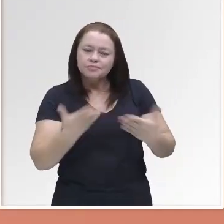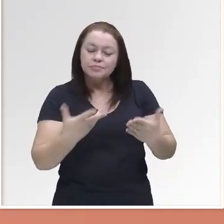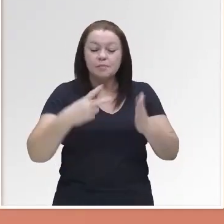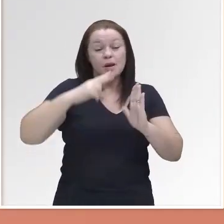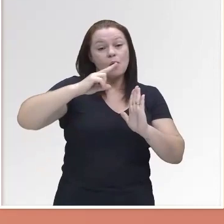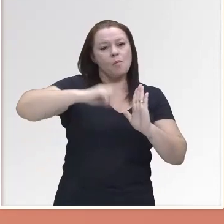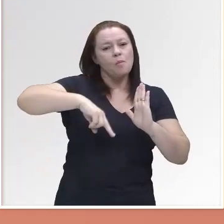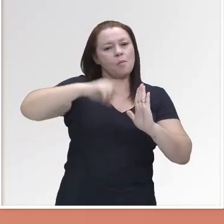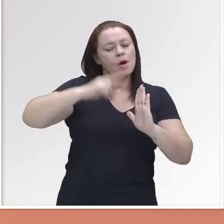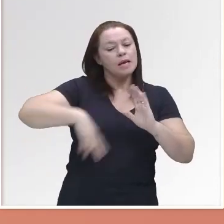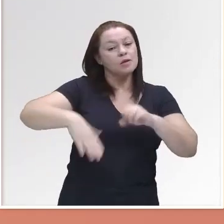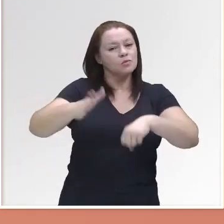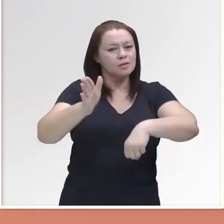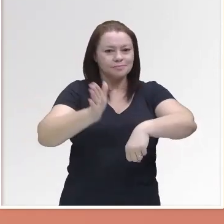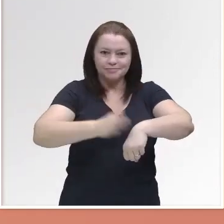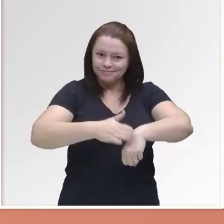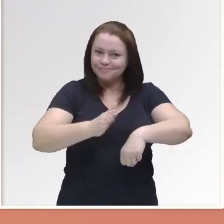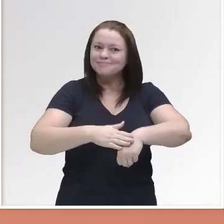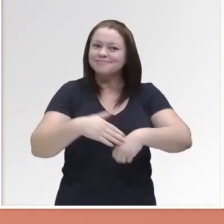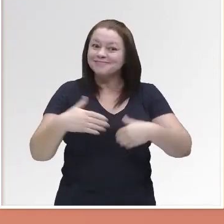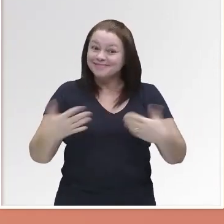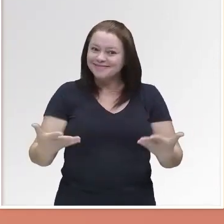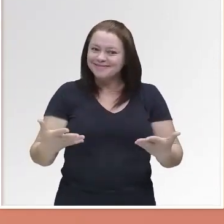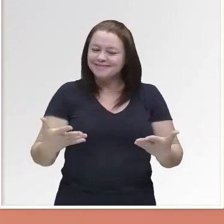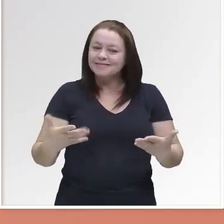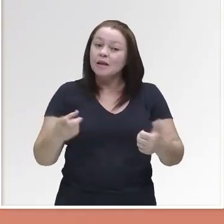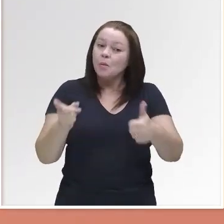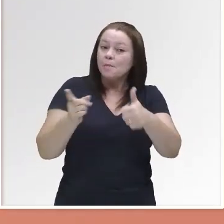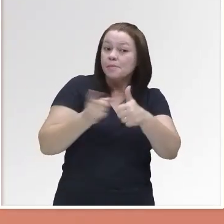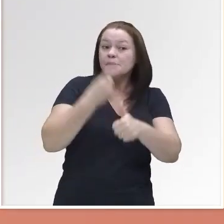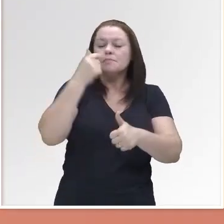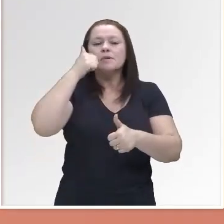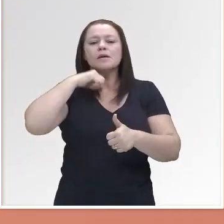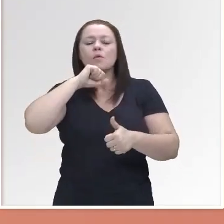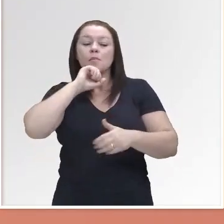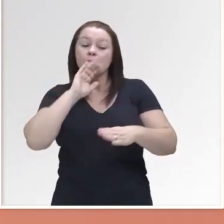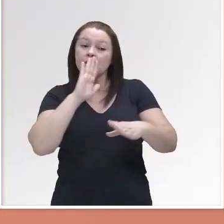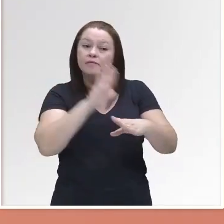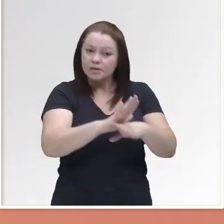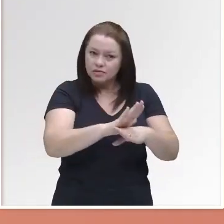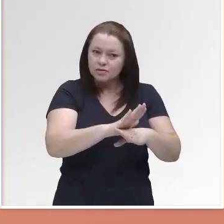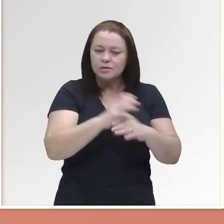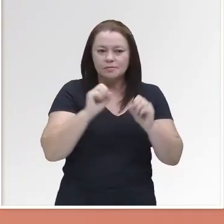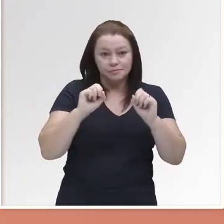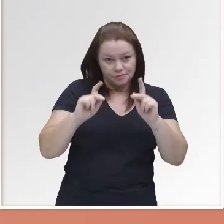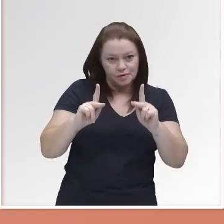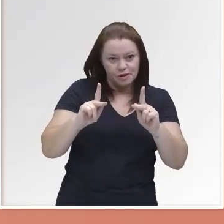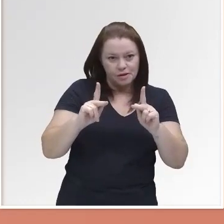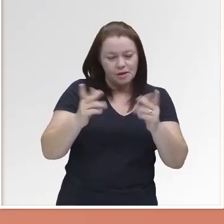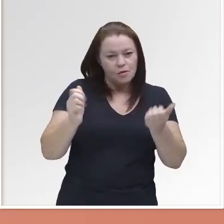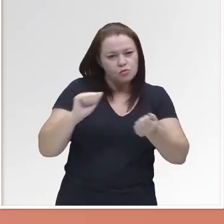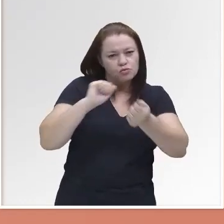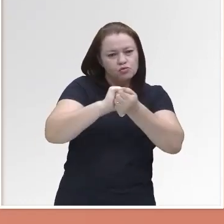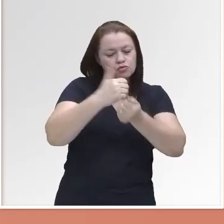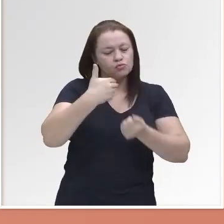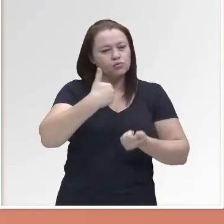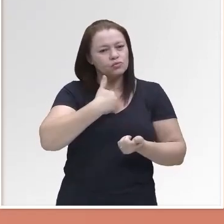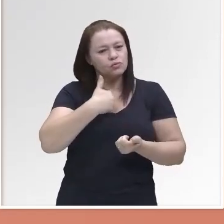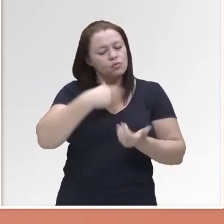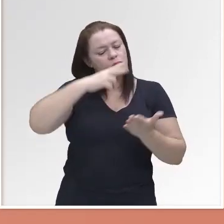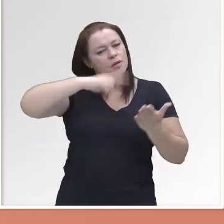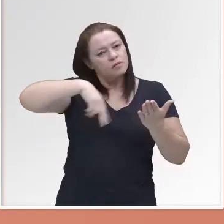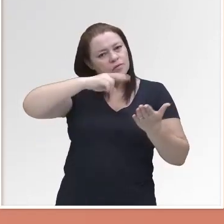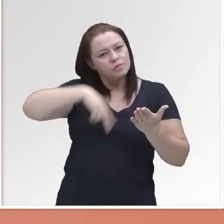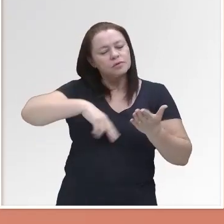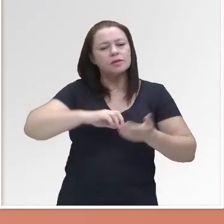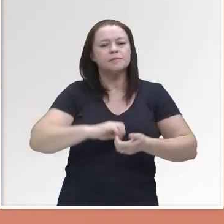leitura autônoma. Para isso, mamãe primeiramente terá que lhe ajudar. Vamos ler então comigo um trecho dessa história.